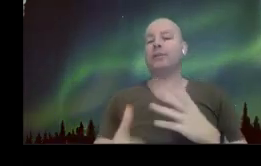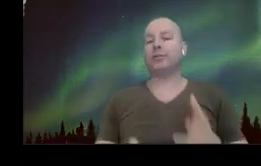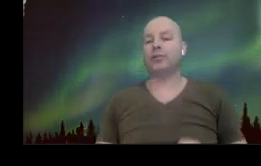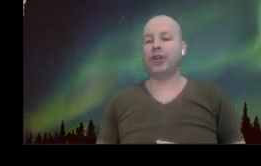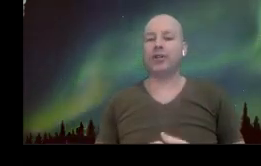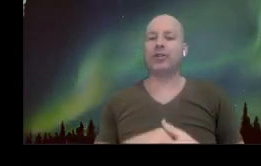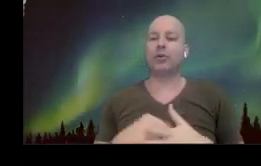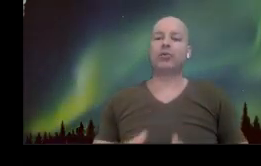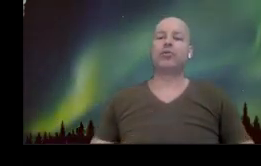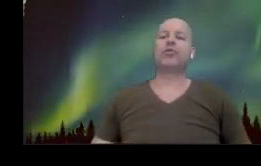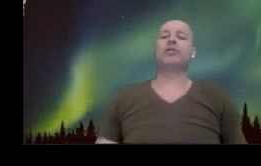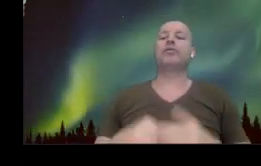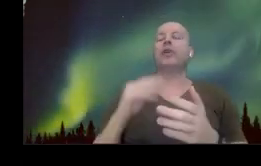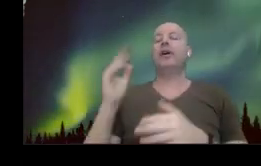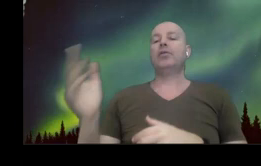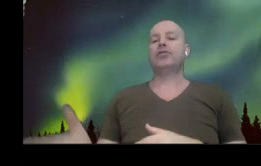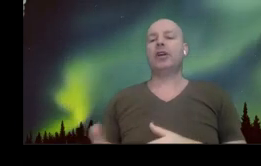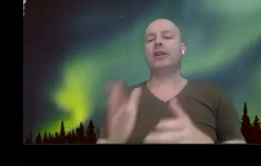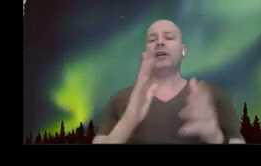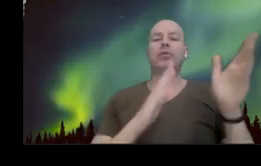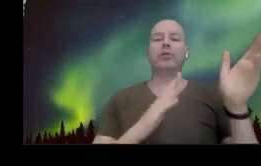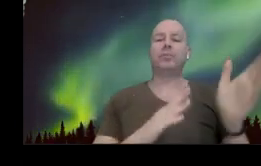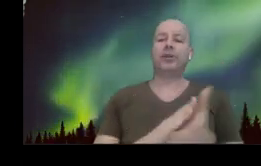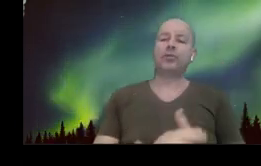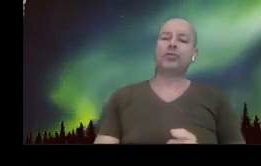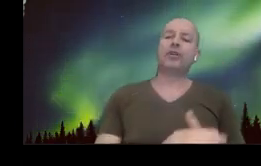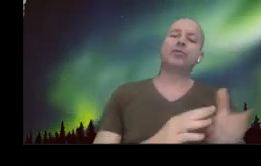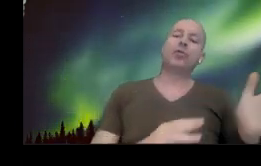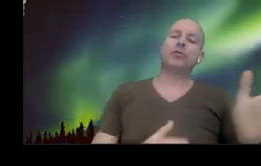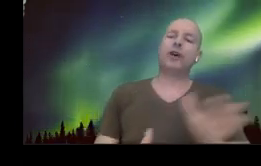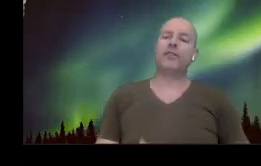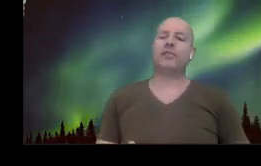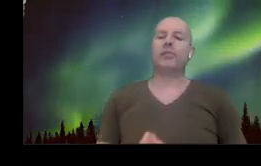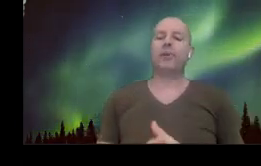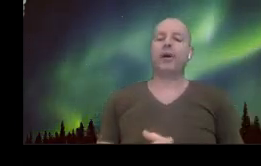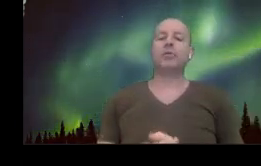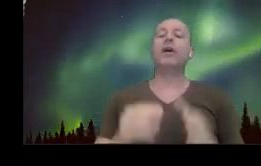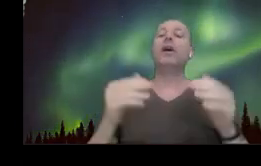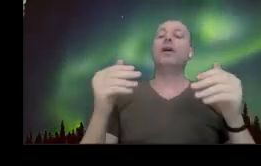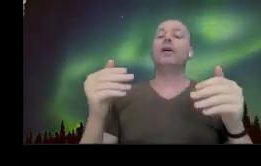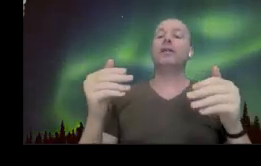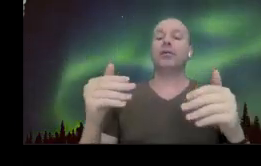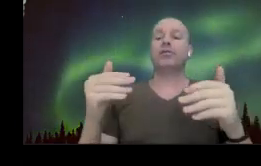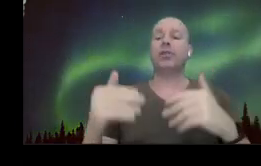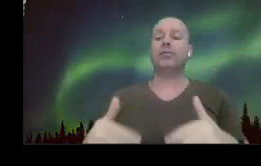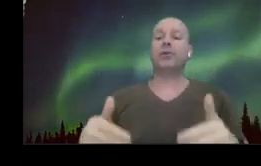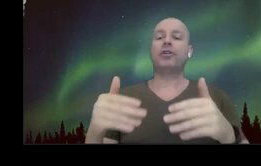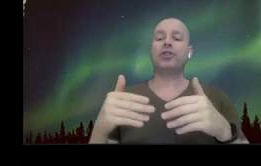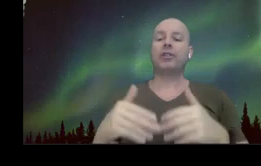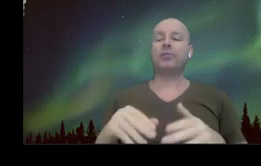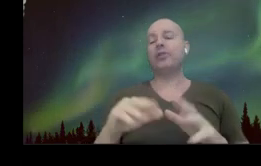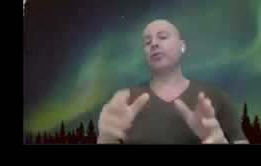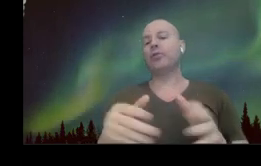que mata gente todos os anos, Rio de Janeiro, Espírito Santo, alguns lugares de São Paulo. Então, se